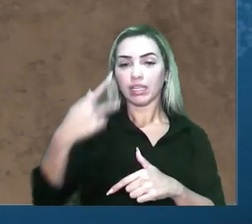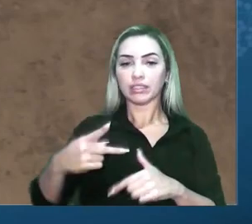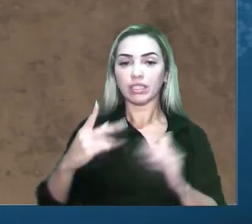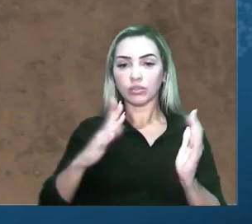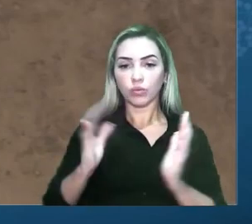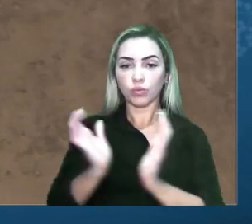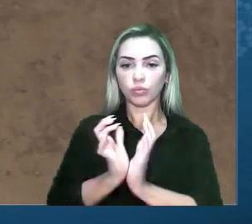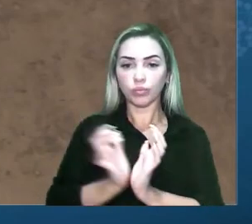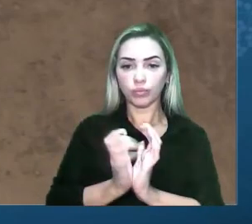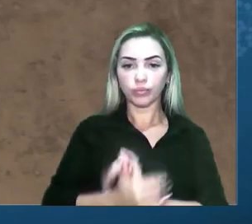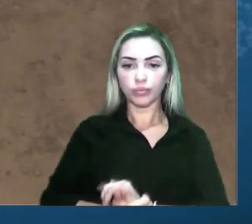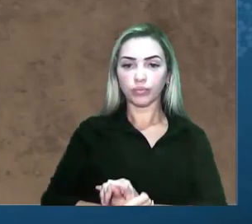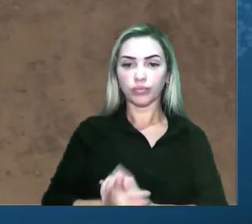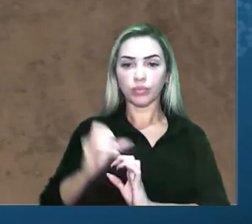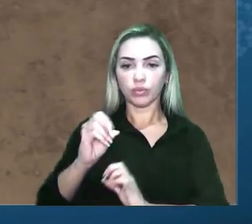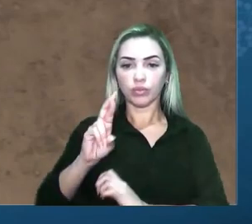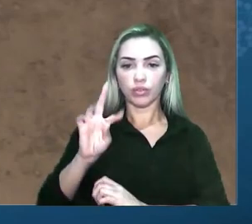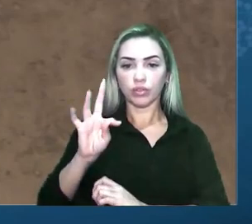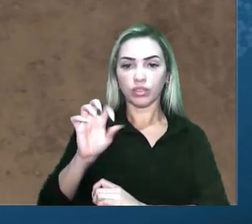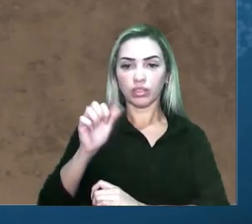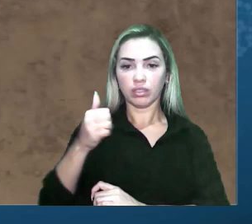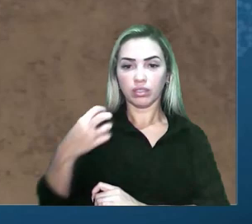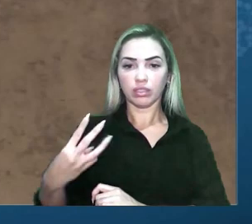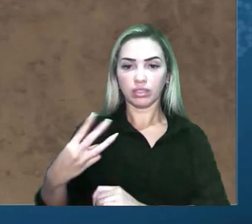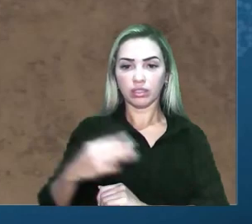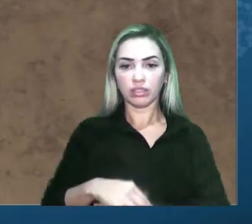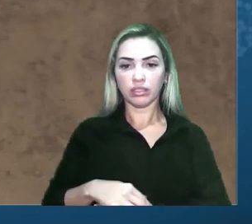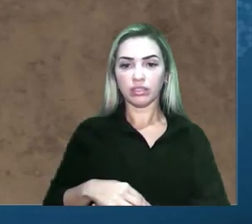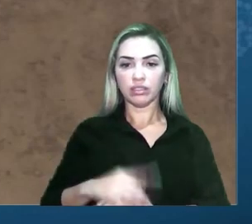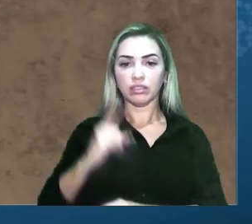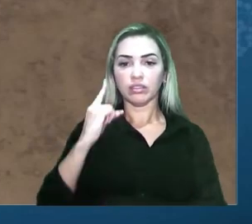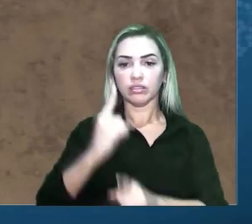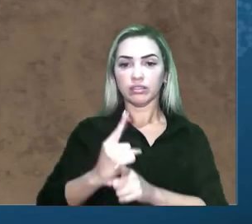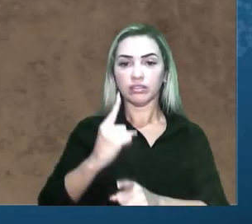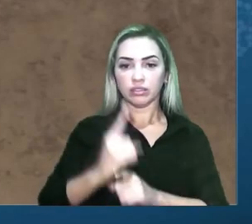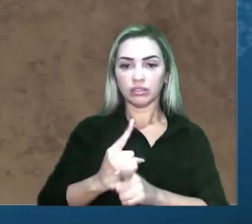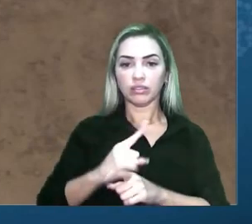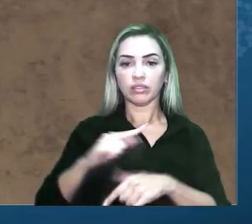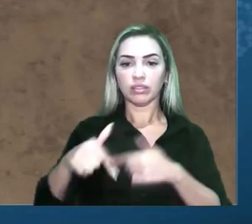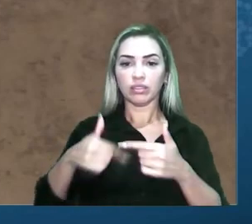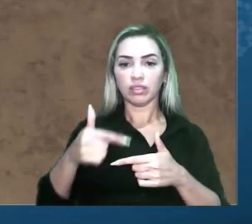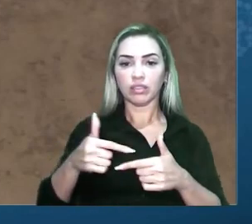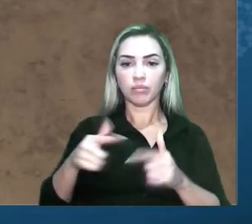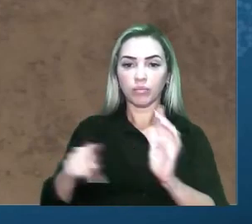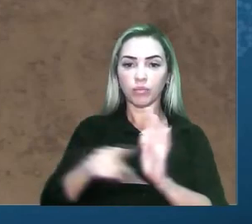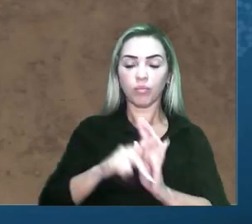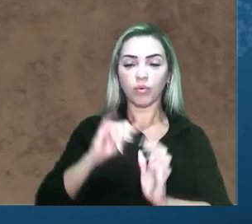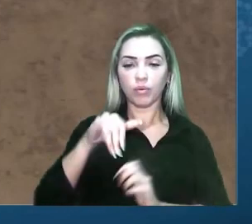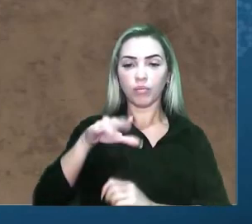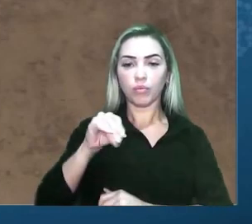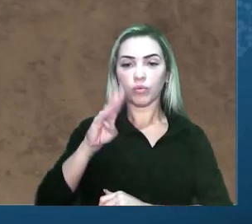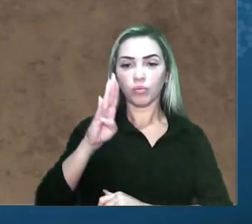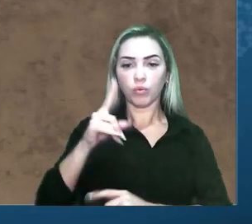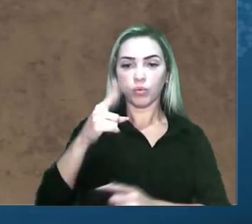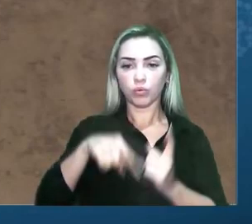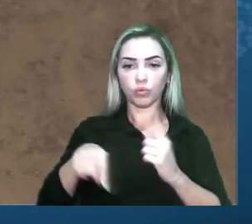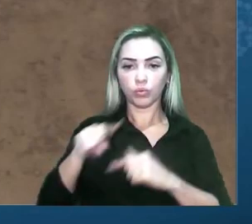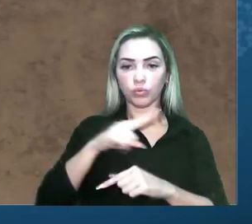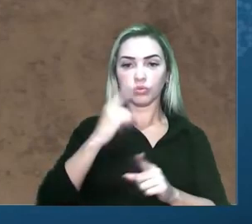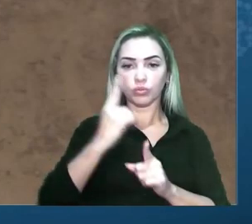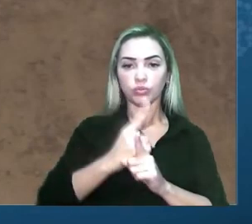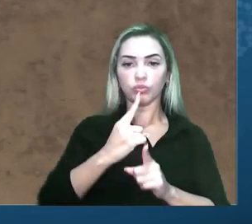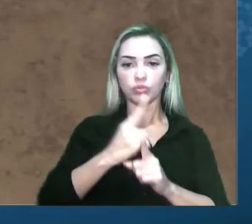o ORT-13, Identification of Isolates from an Immunobiological Interesting Comparison